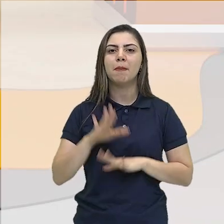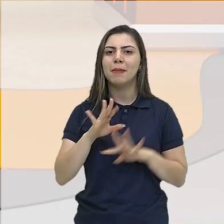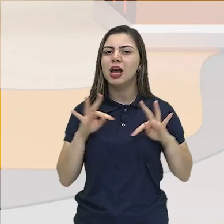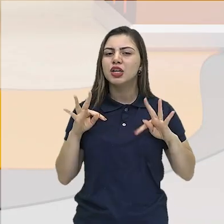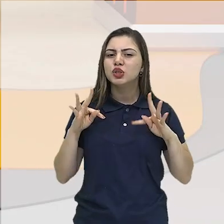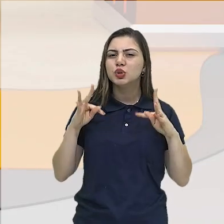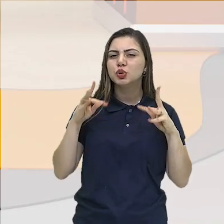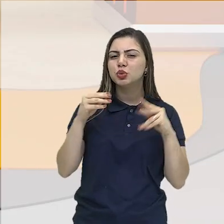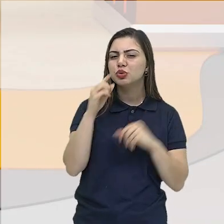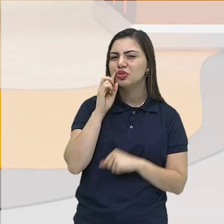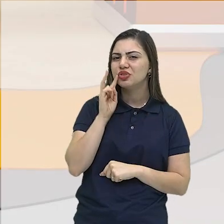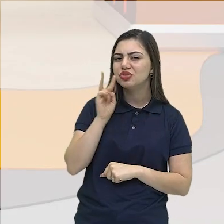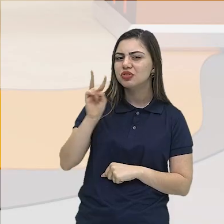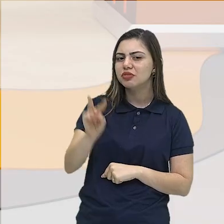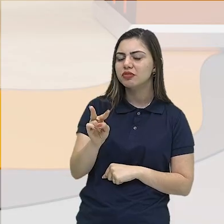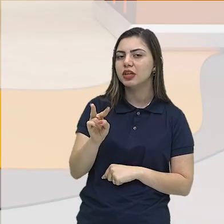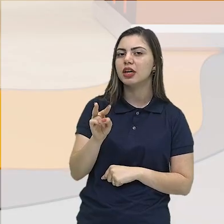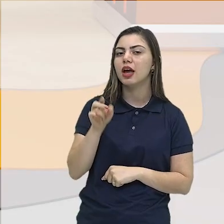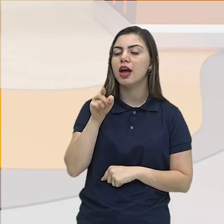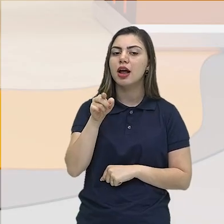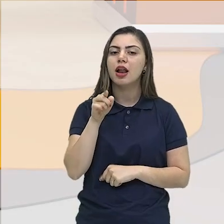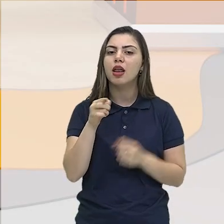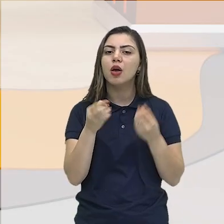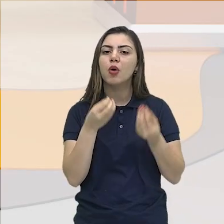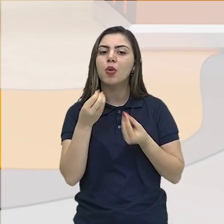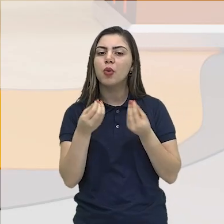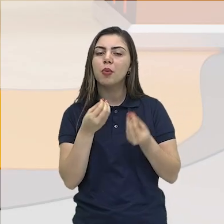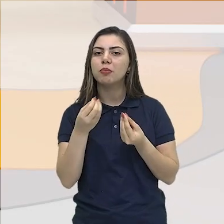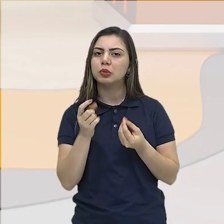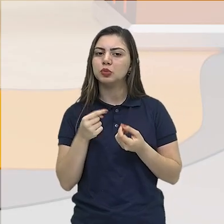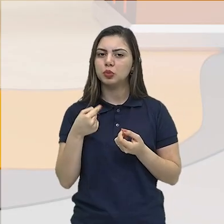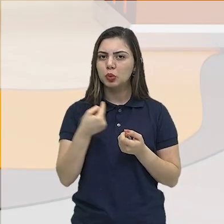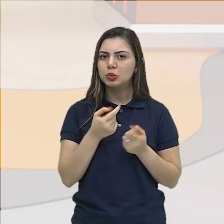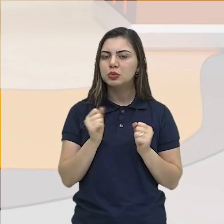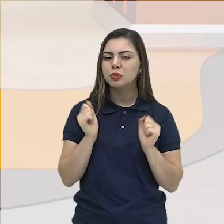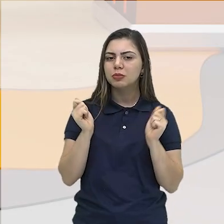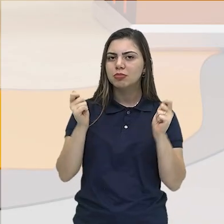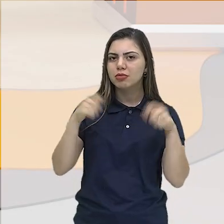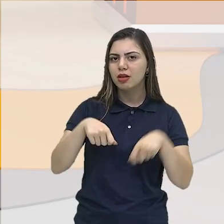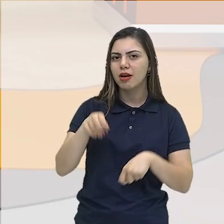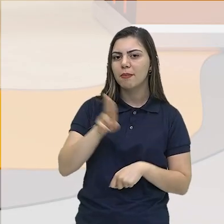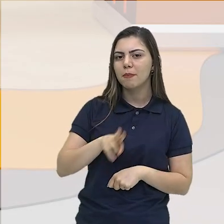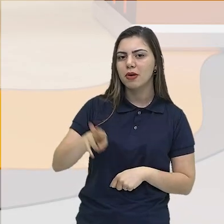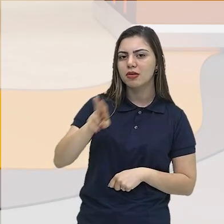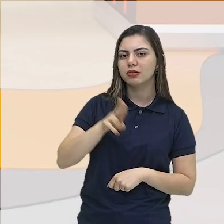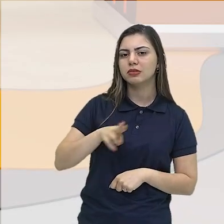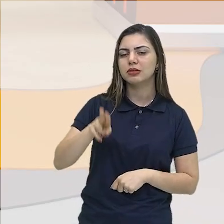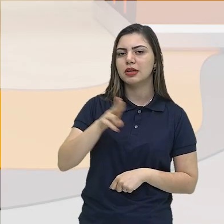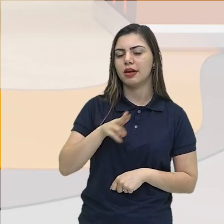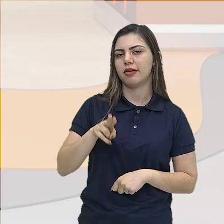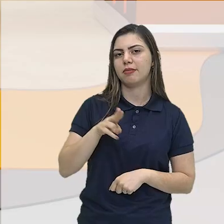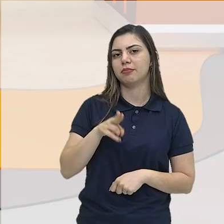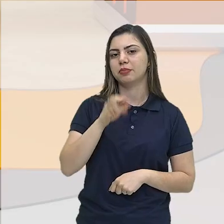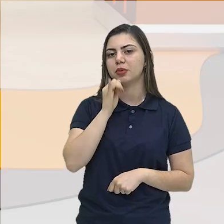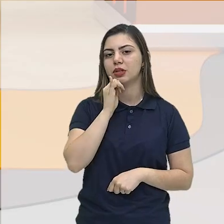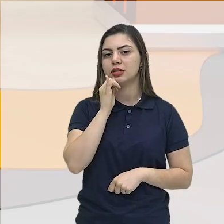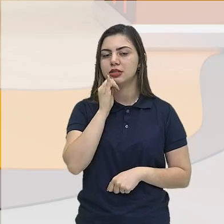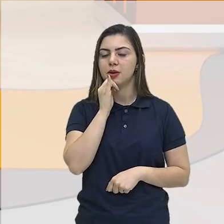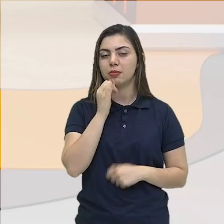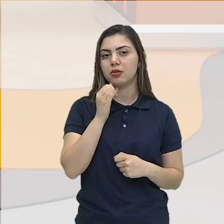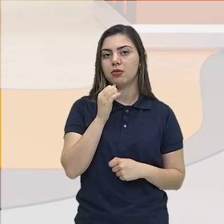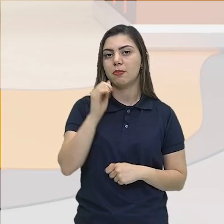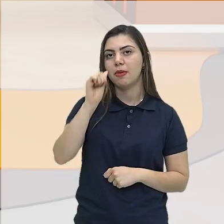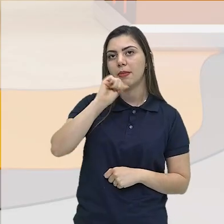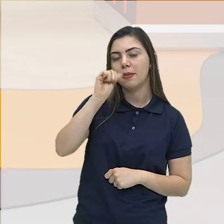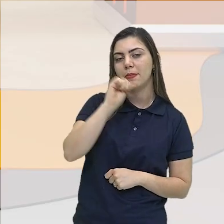recurso que a gente vê aqui neste planeta que está à nossa disposição para que tenha abastecimento das nossas